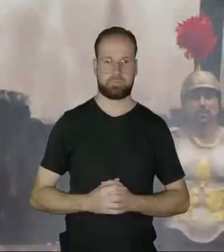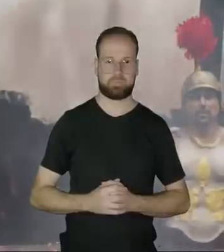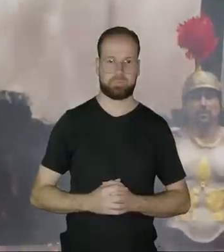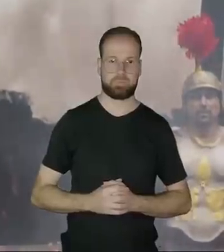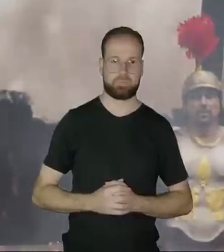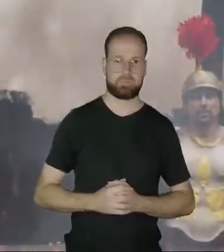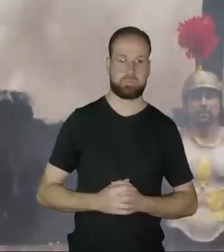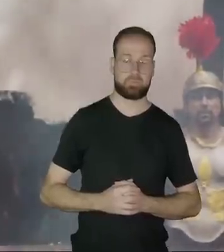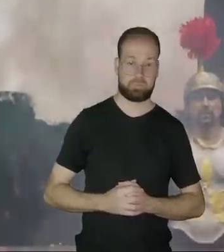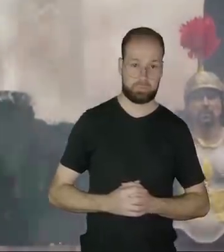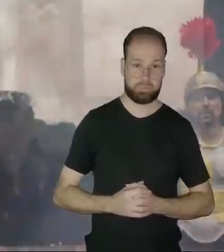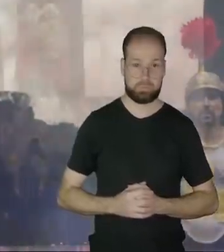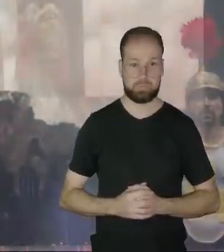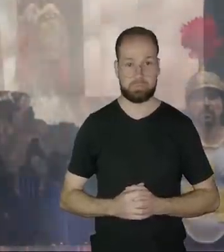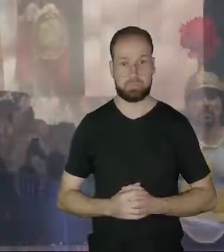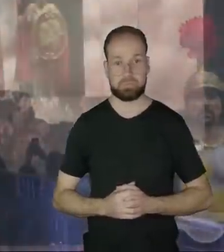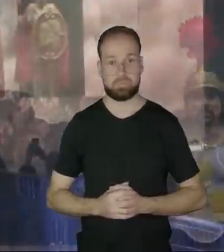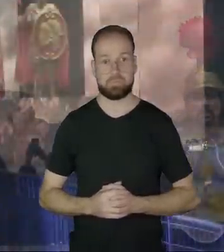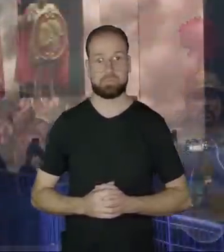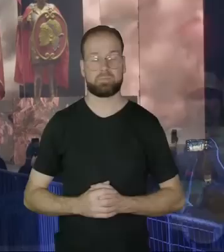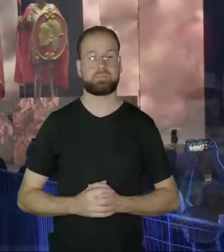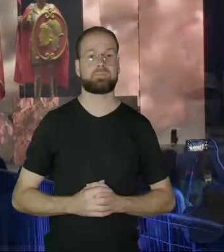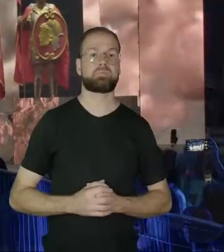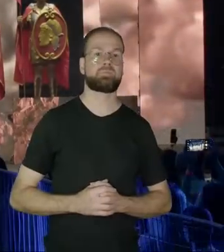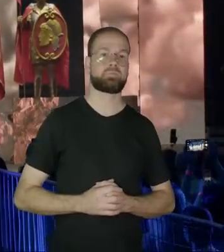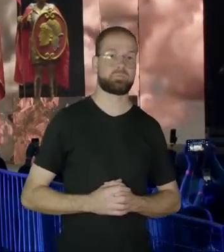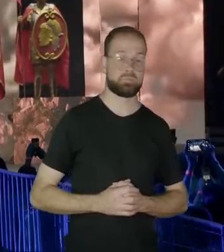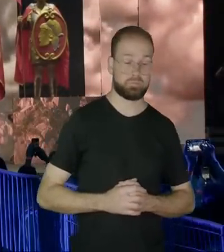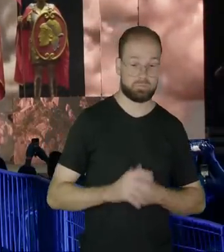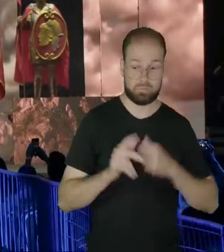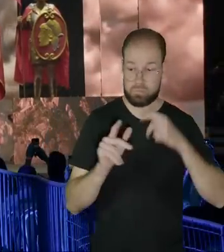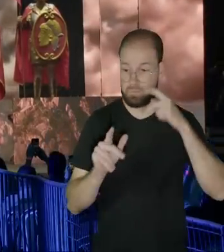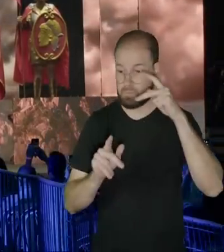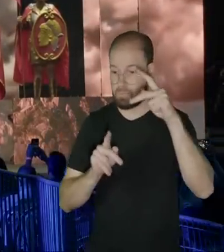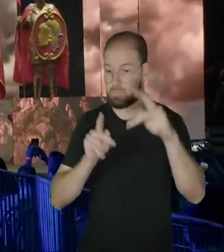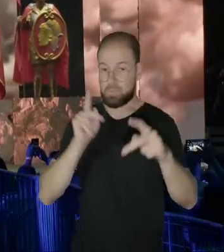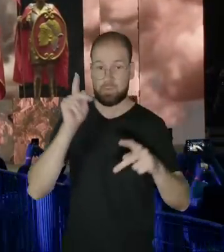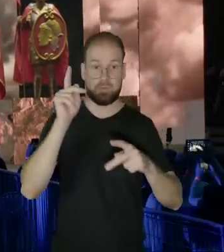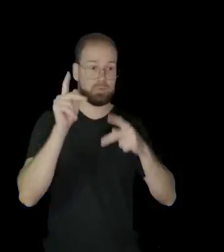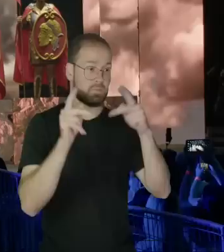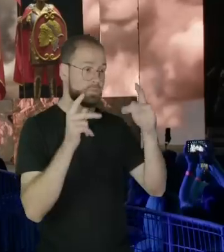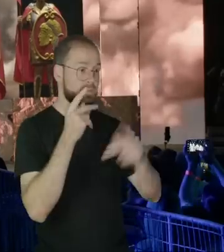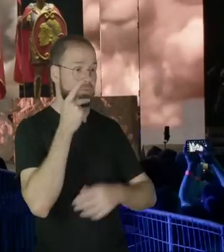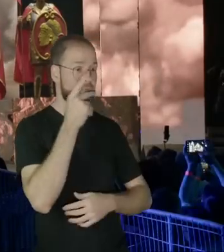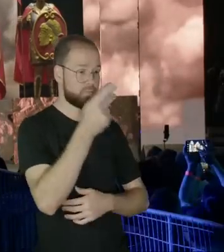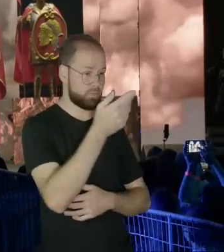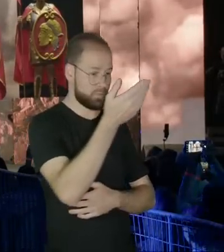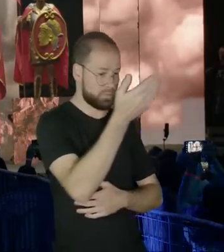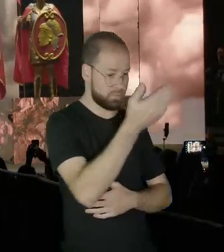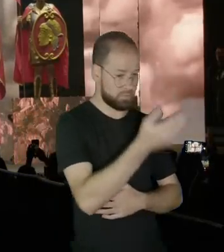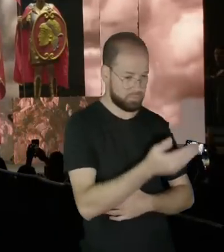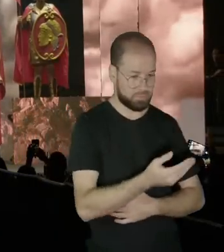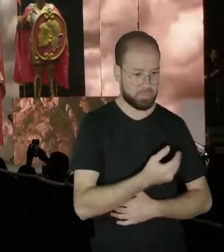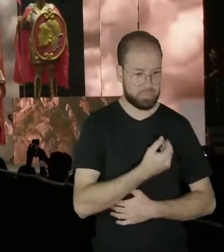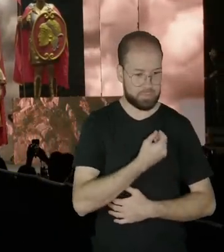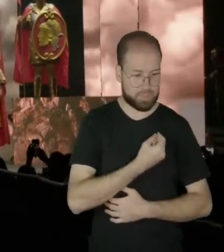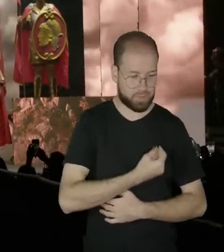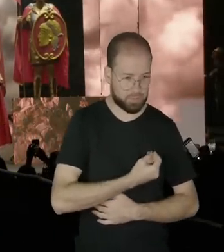povo meu que te fiz eu, dizem que te contristei,